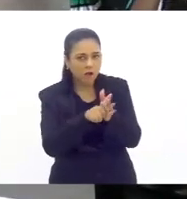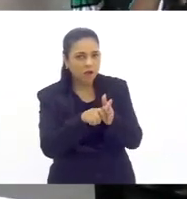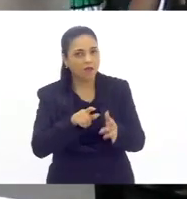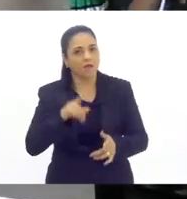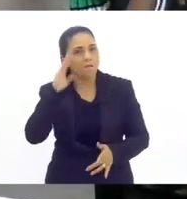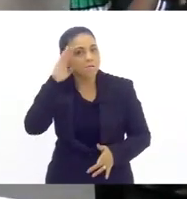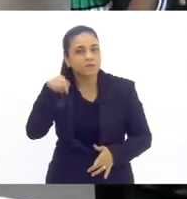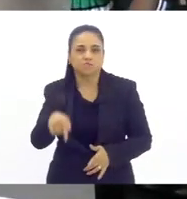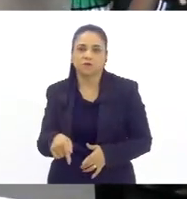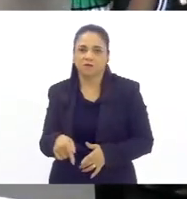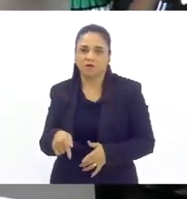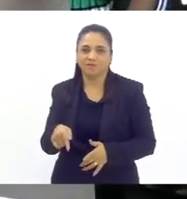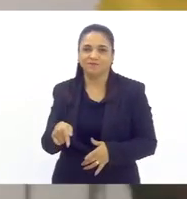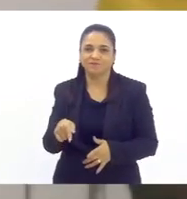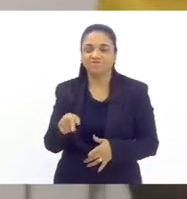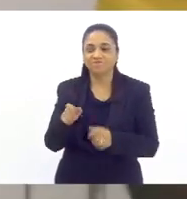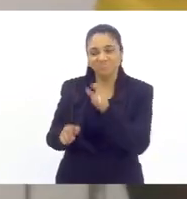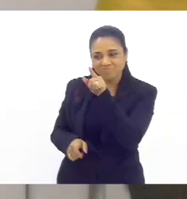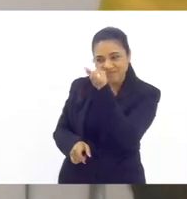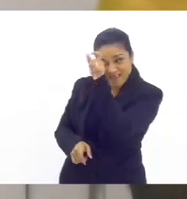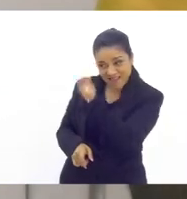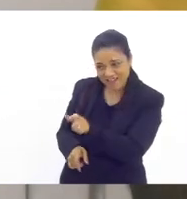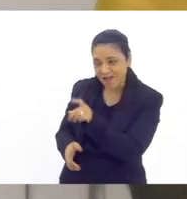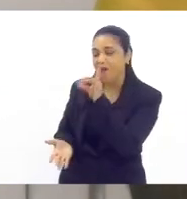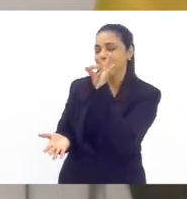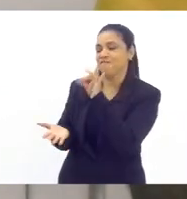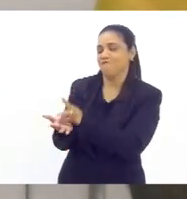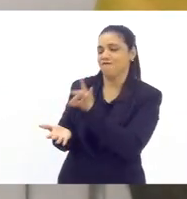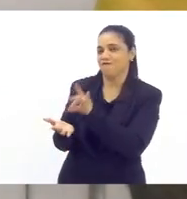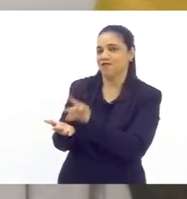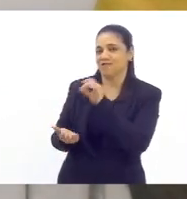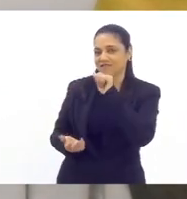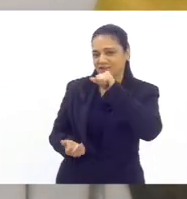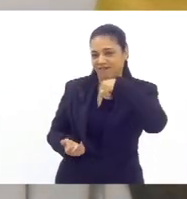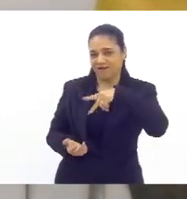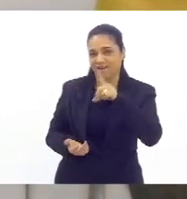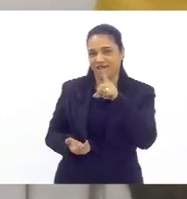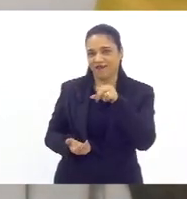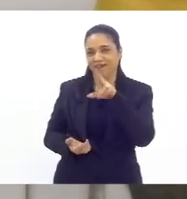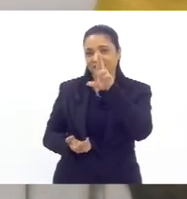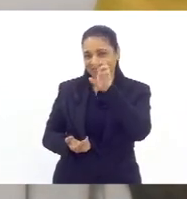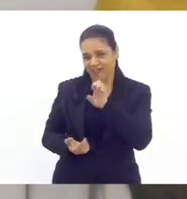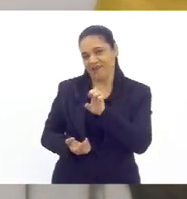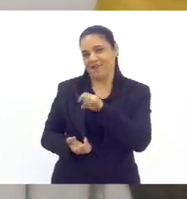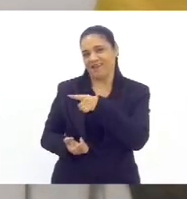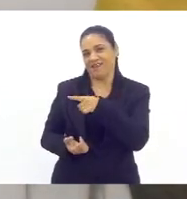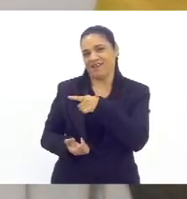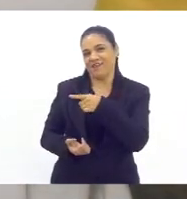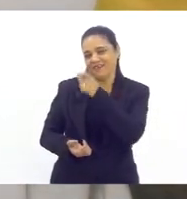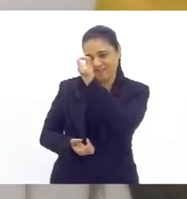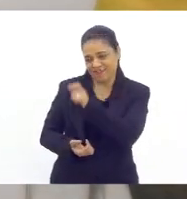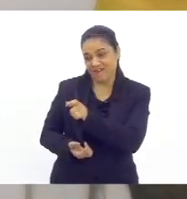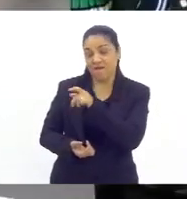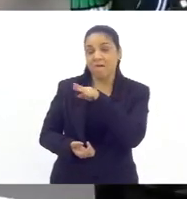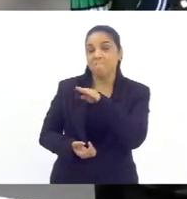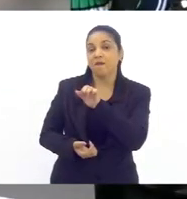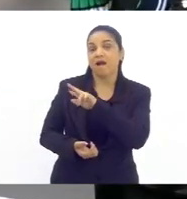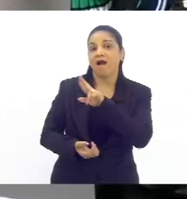Esse é o verdadeiro André Barros não é um falsificado é o verdadeiro autêntico